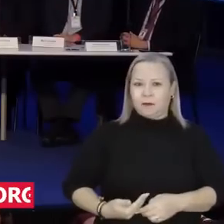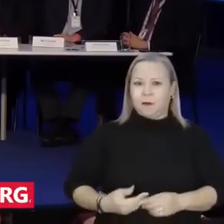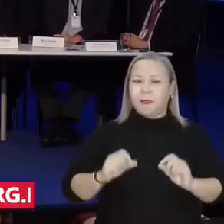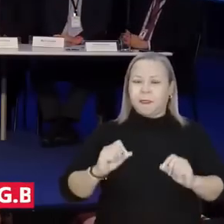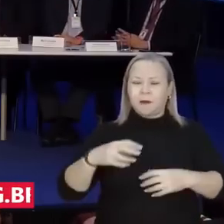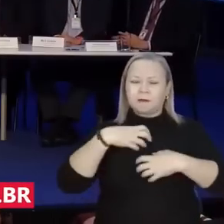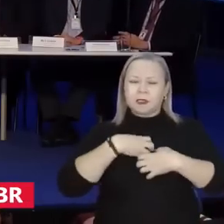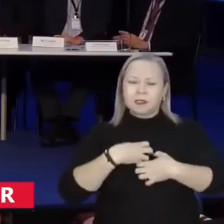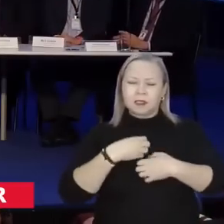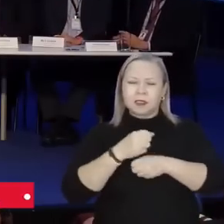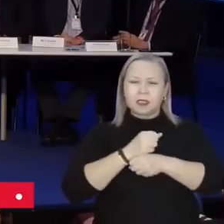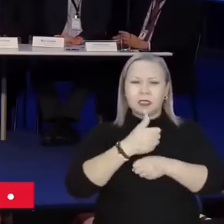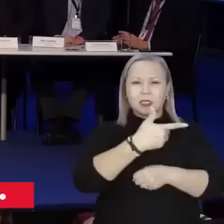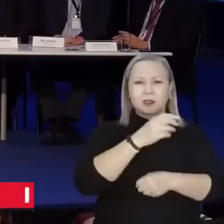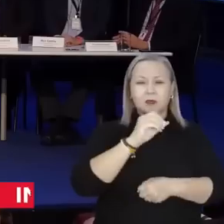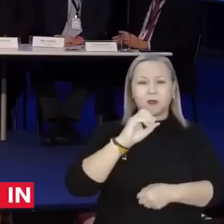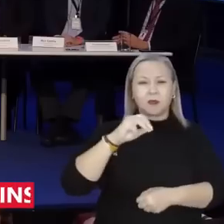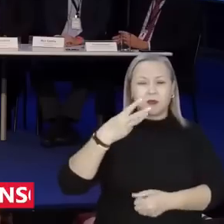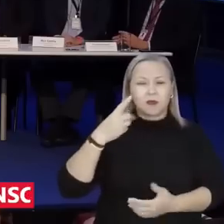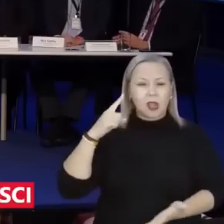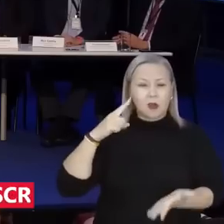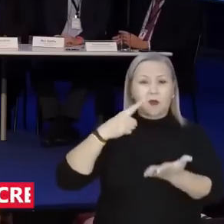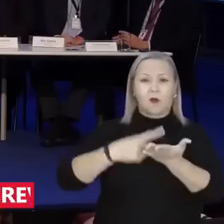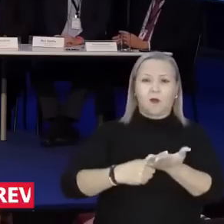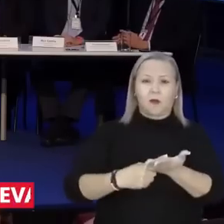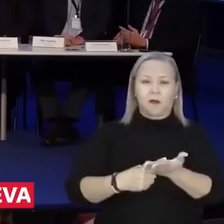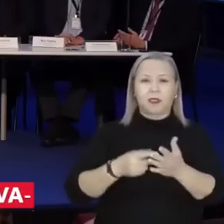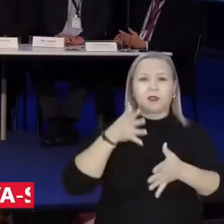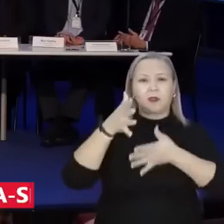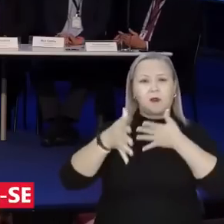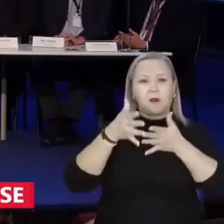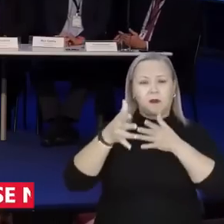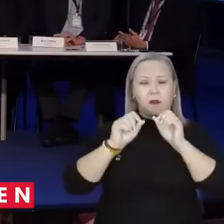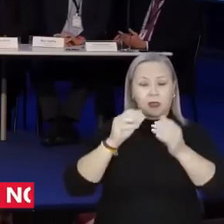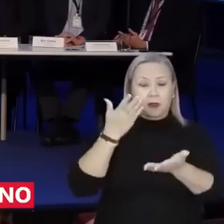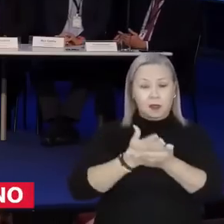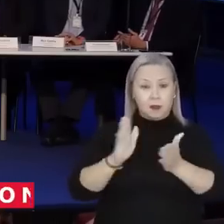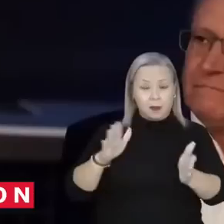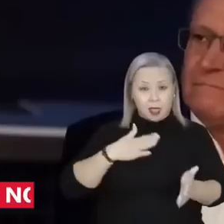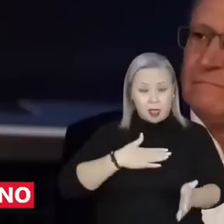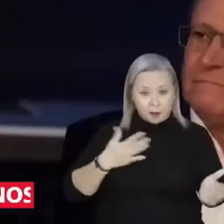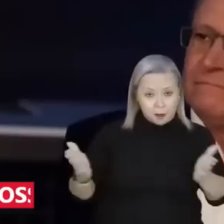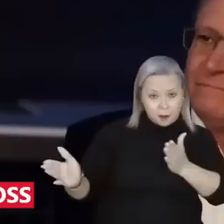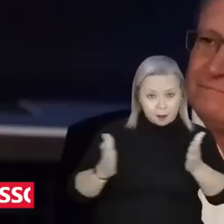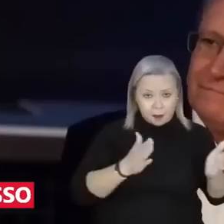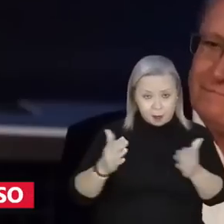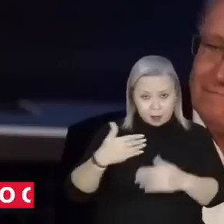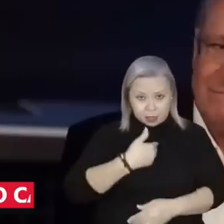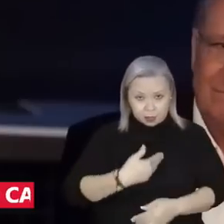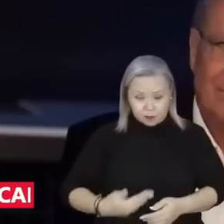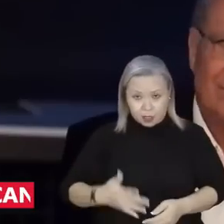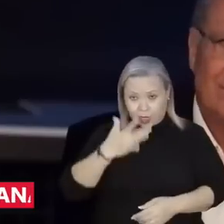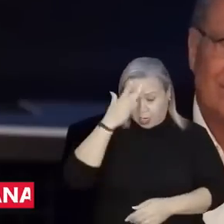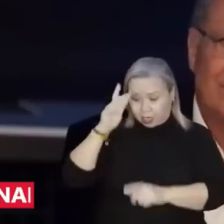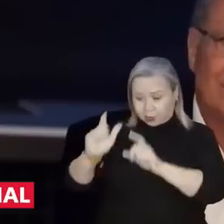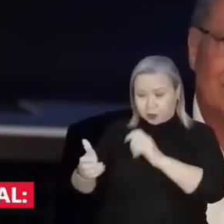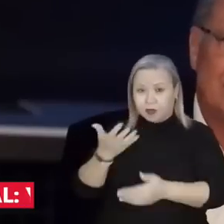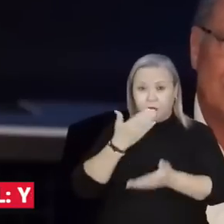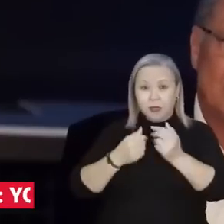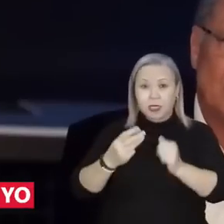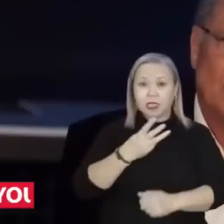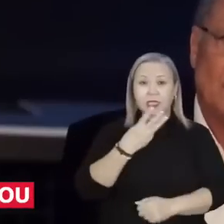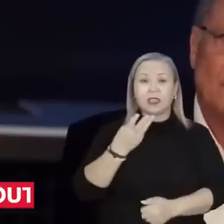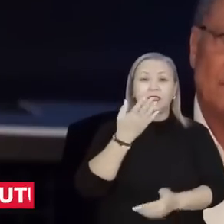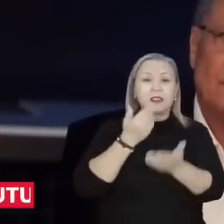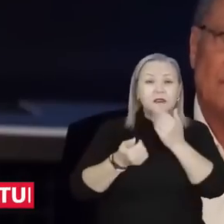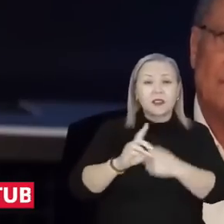único compromisso, quando eu disse que se ao terminar o meu mandato as pessoas tivessem comendo 3 refeições por dia, eu